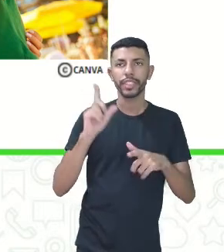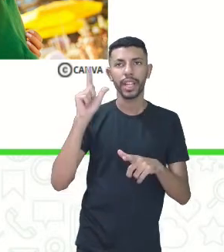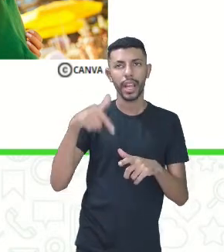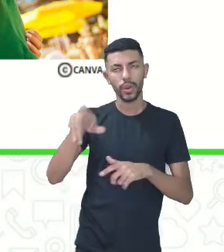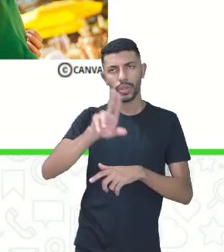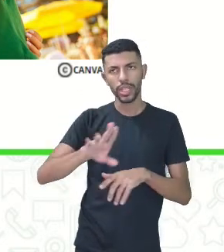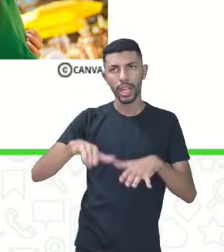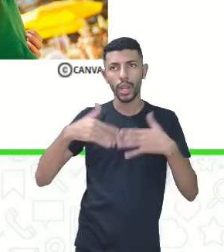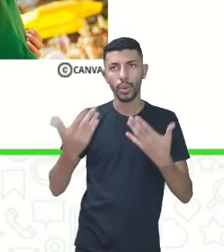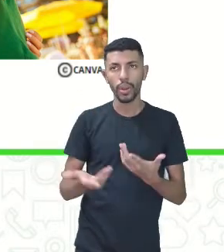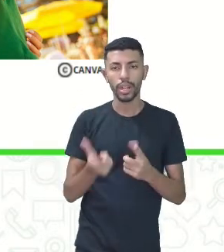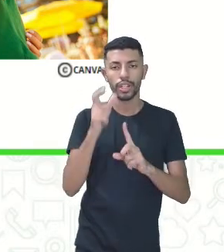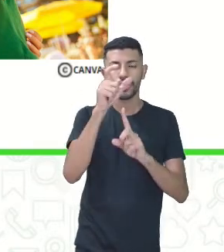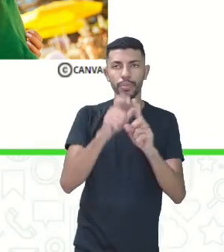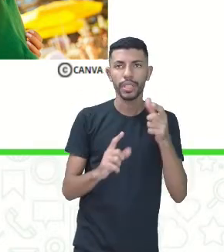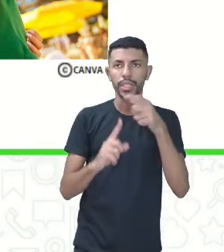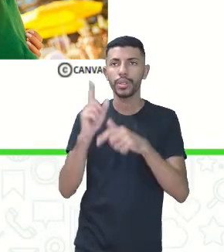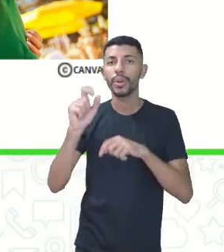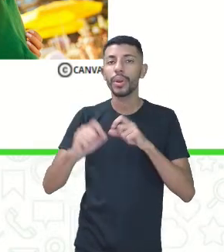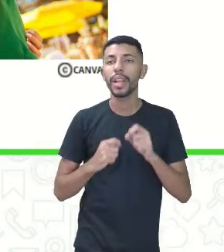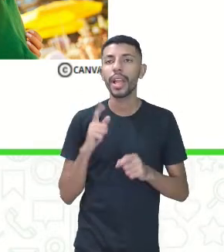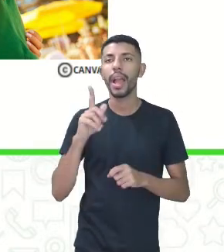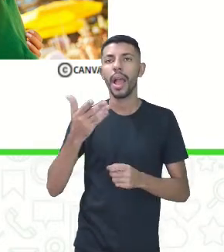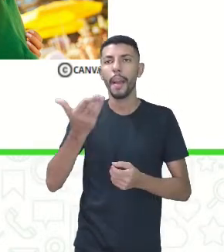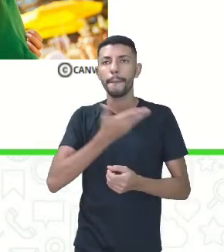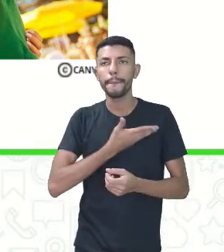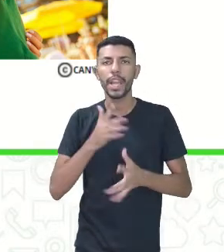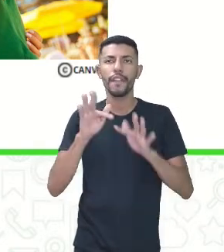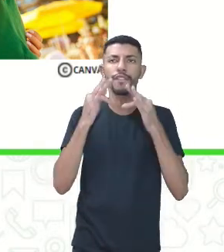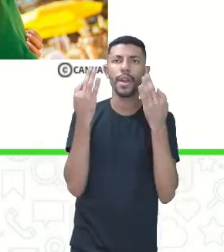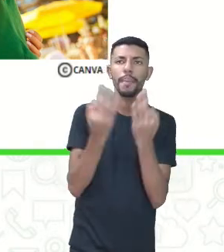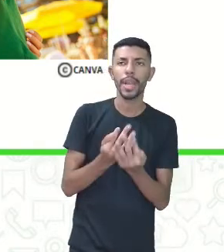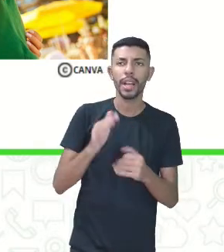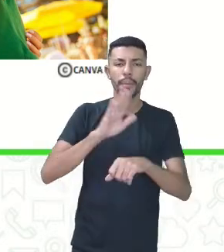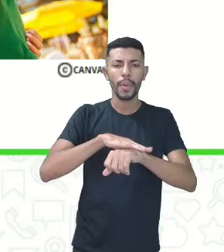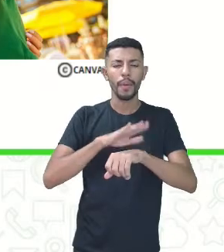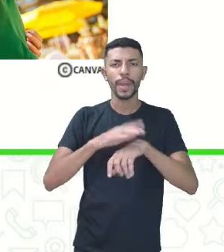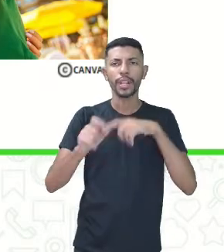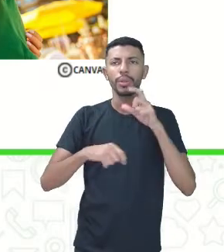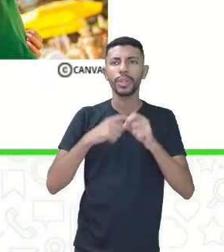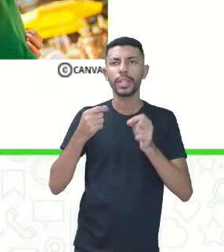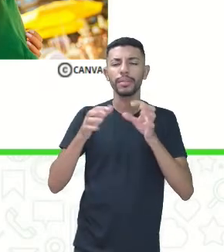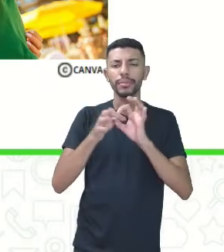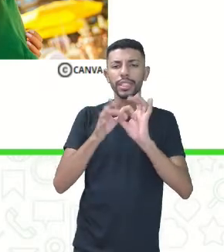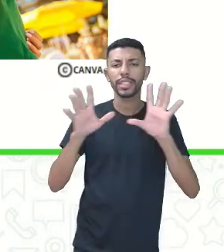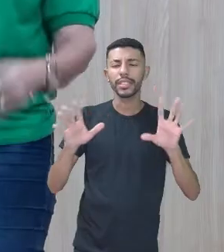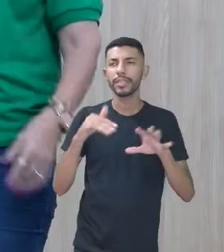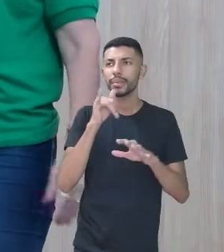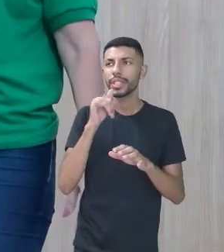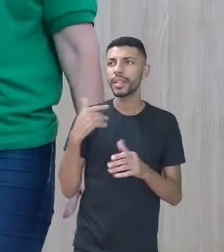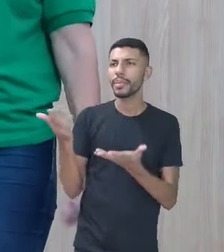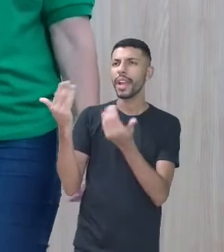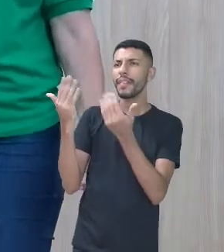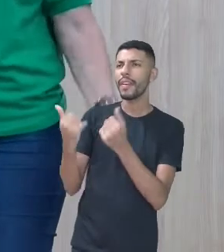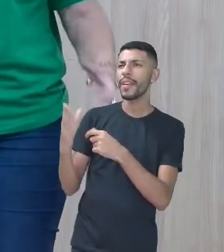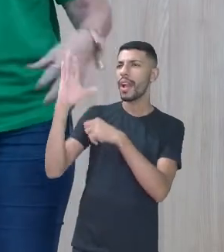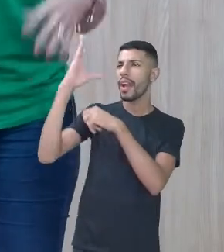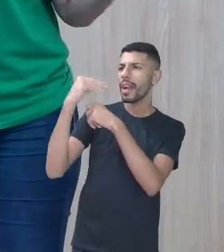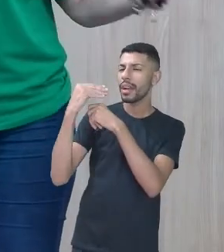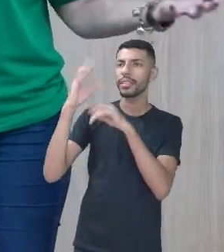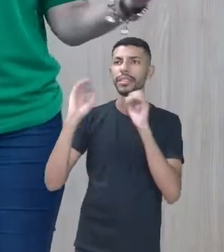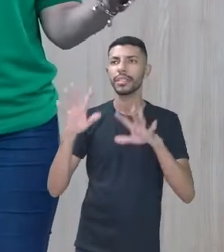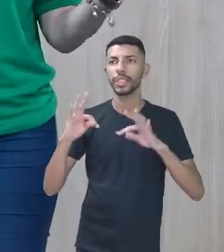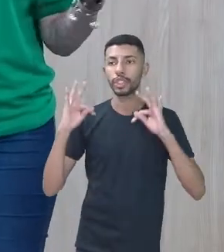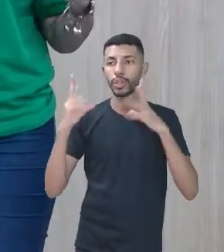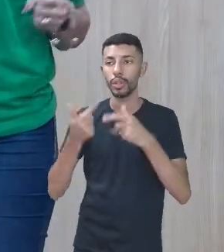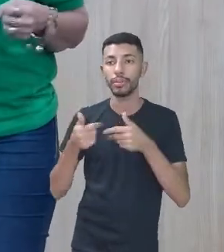os interlocutores são amigos, familiares e em momentos de descontração, como está acontecendo aqui. Ei, vem cá, vamos tirar uma selfie. E